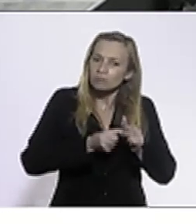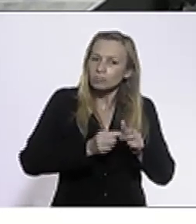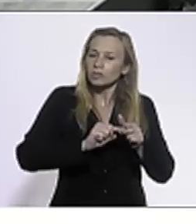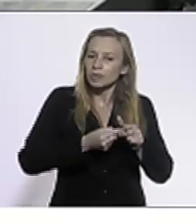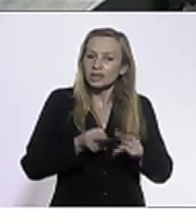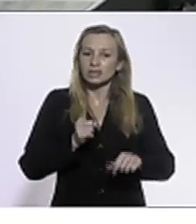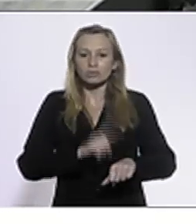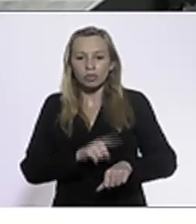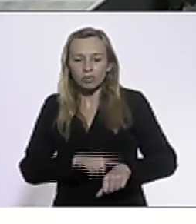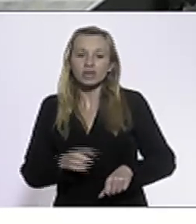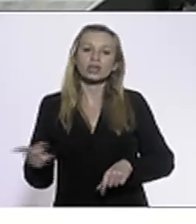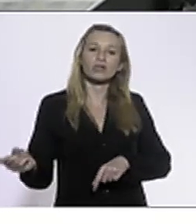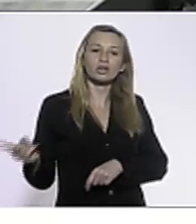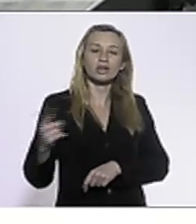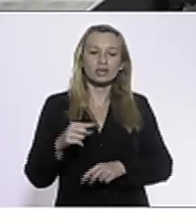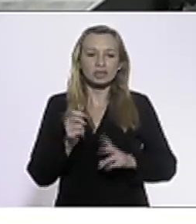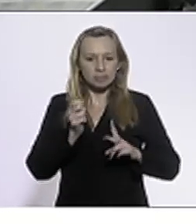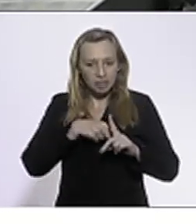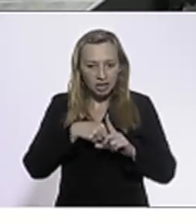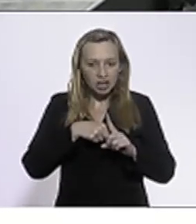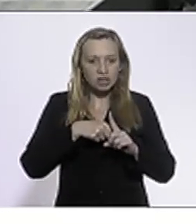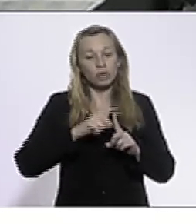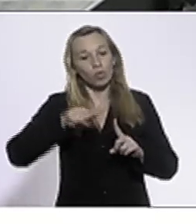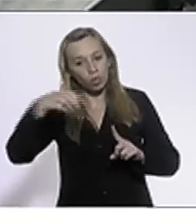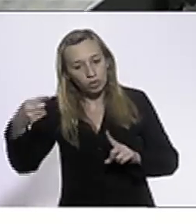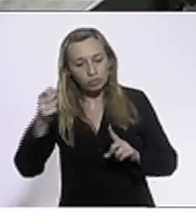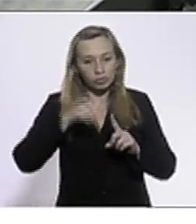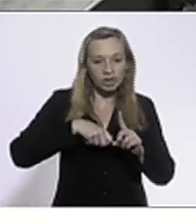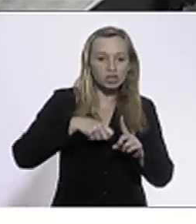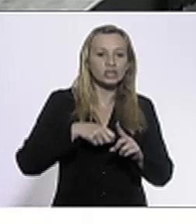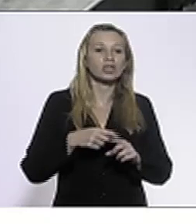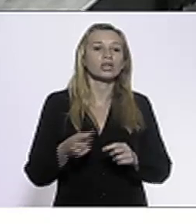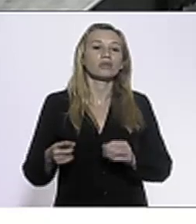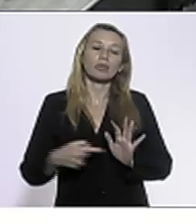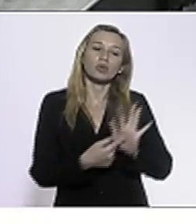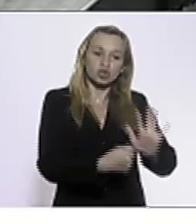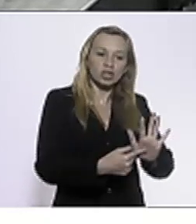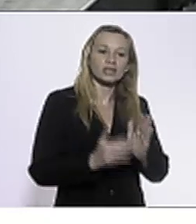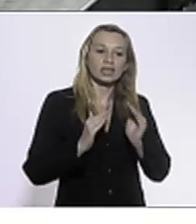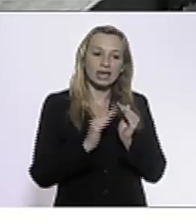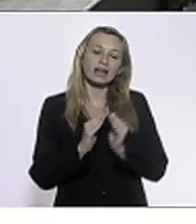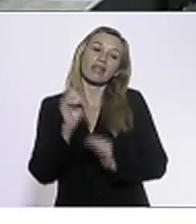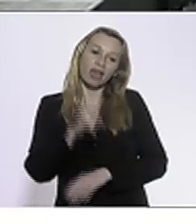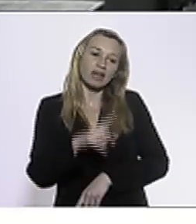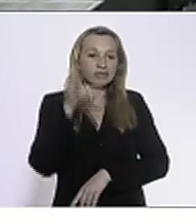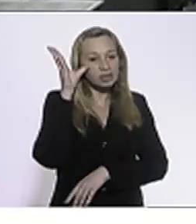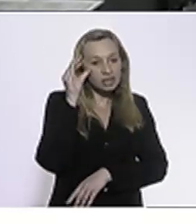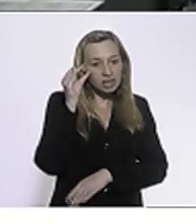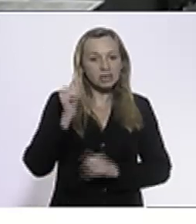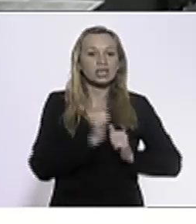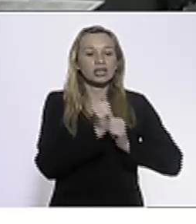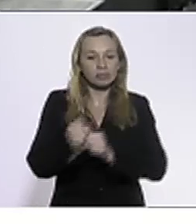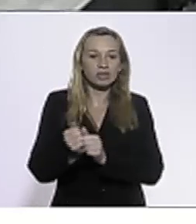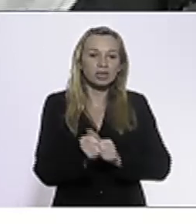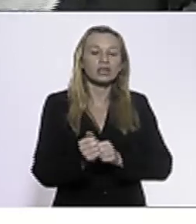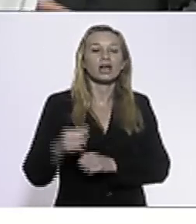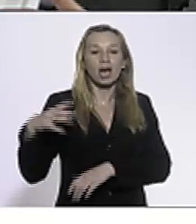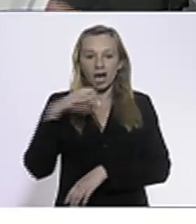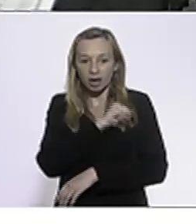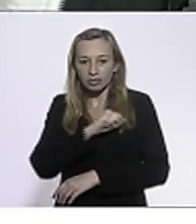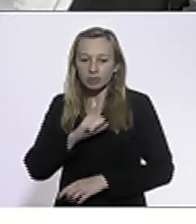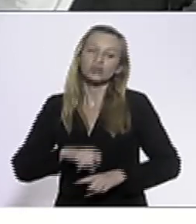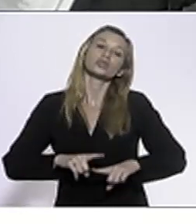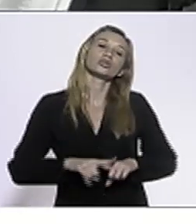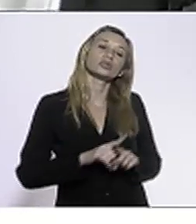nesse momento agora, esse mês, o mês seguinte, aqui para essa casa. É interesse que isso caminhe o quanto antes e estamos, de